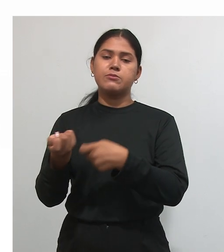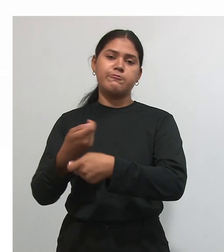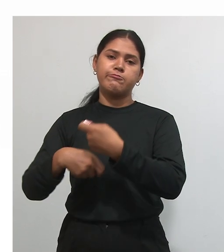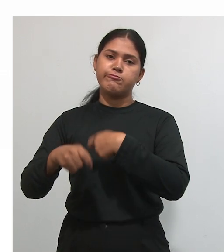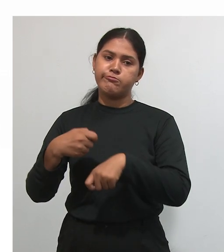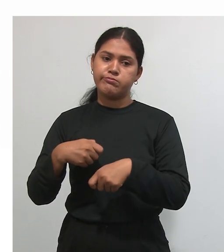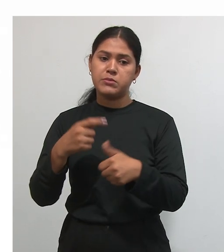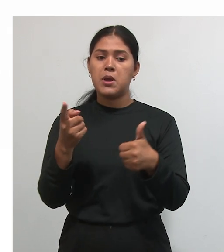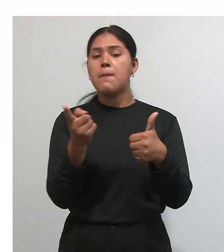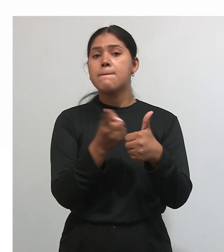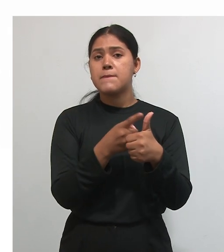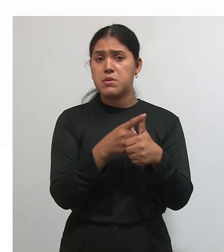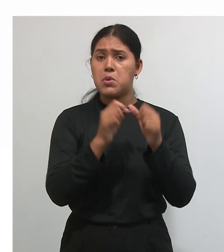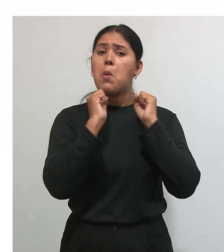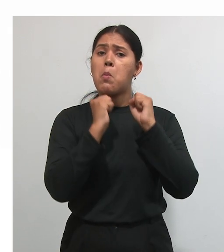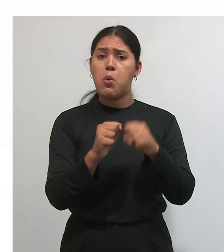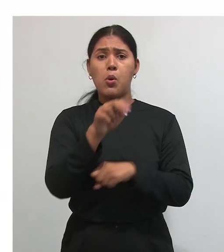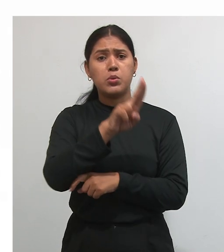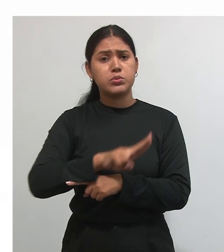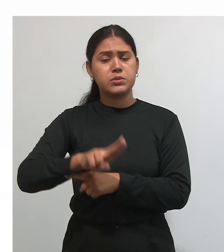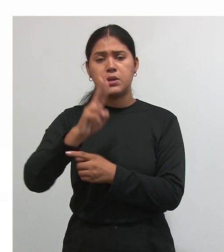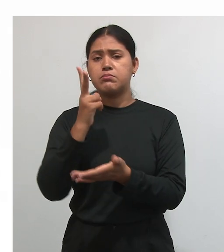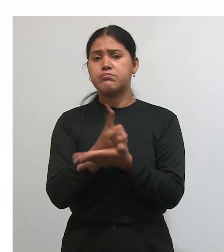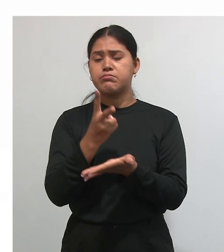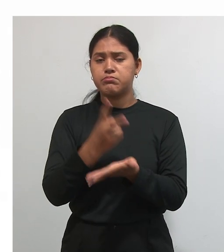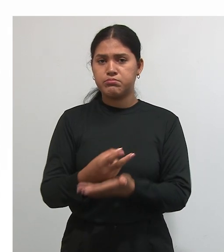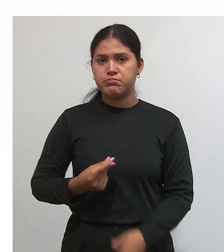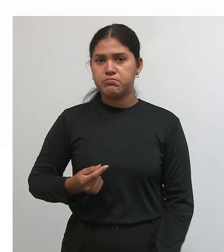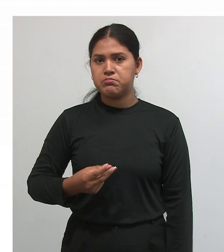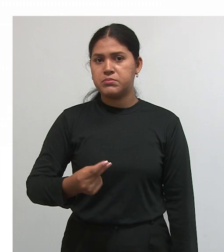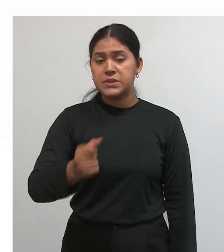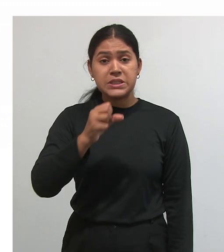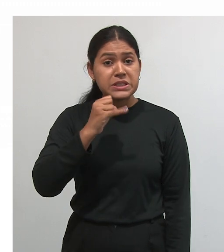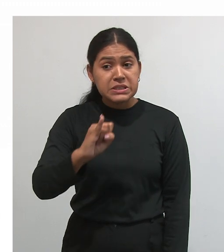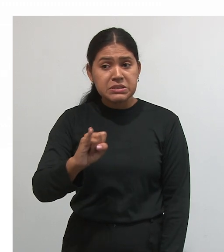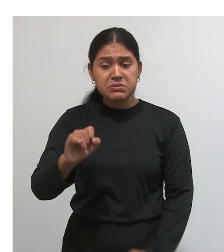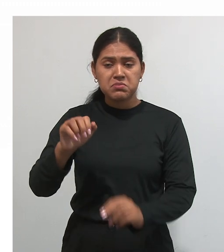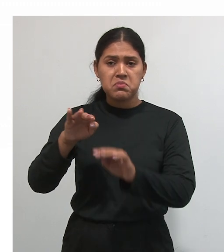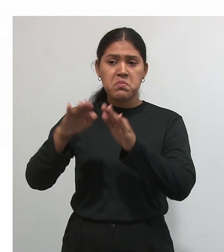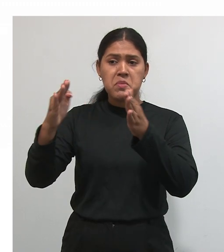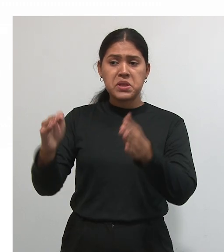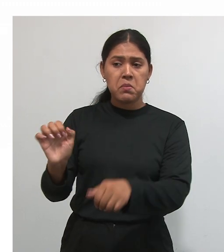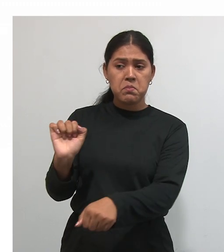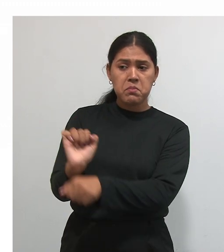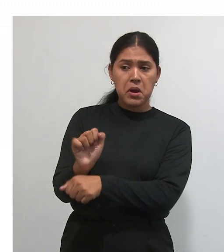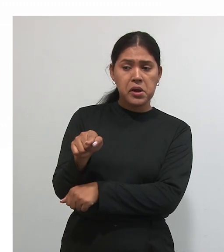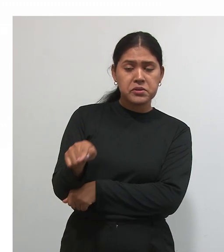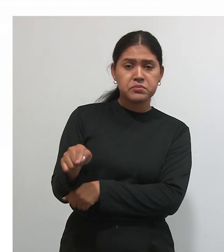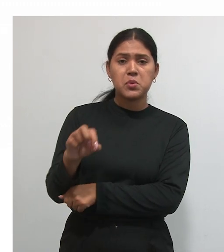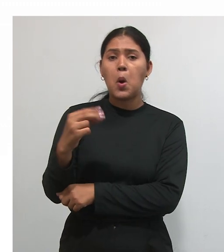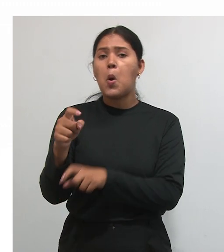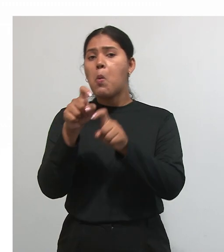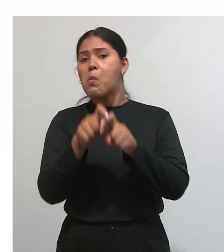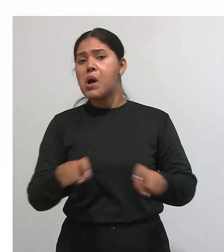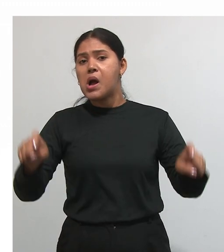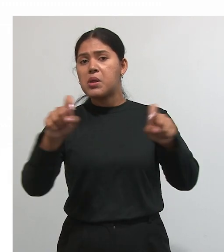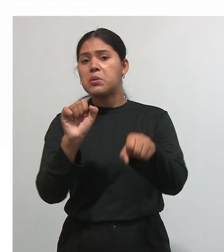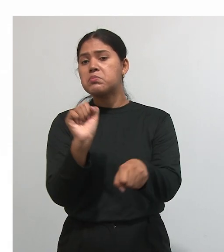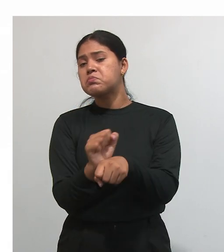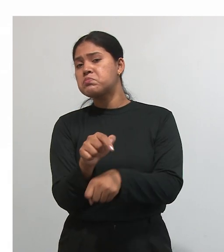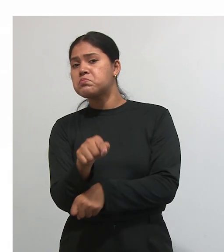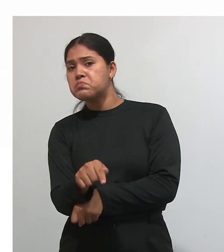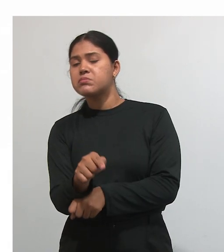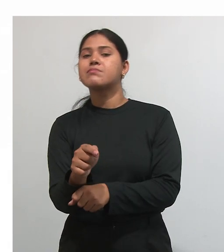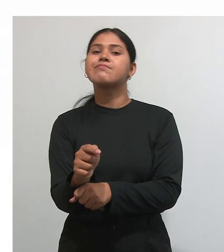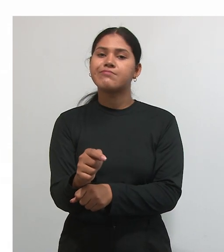bem? Ele está o quê? Em perfeita condição de uso, que não estiver sendo aproveitado. Às vezes você tem aquela máquina lá que está parada,